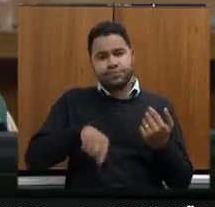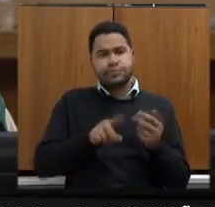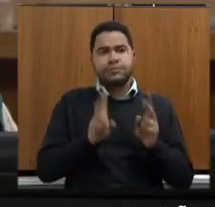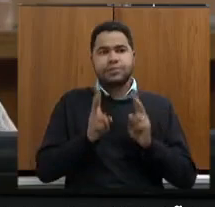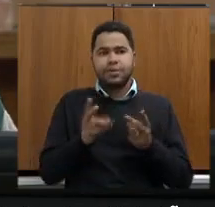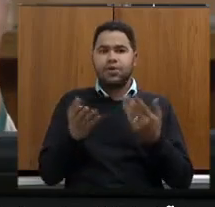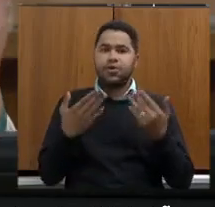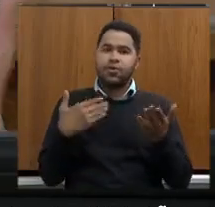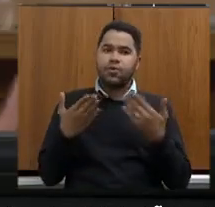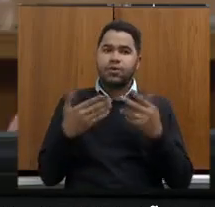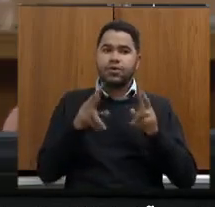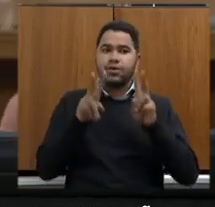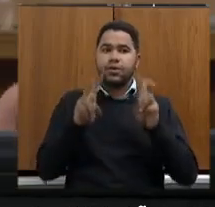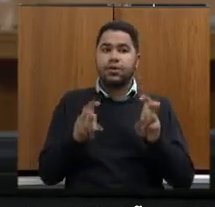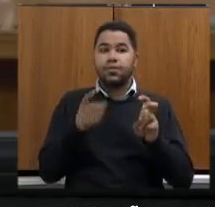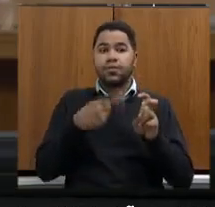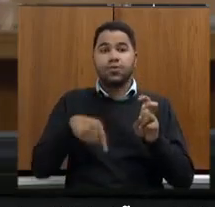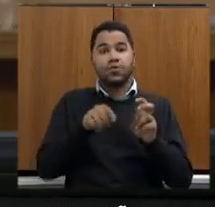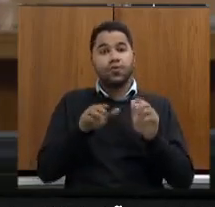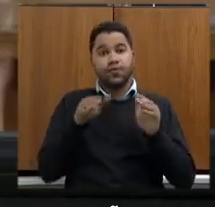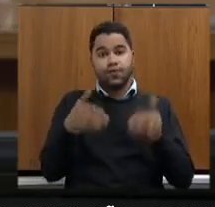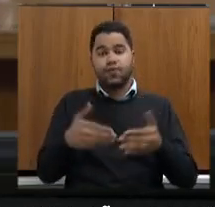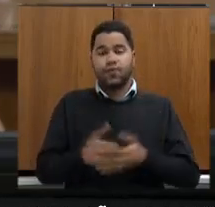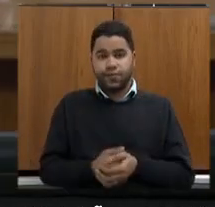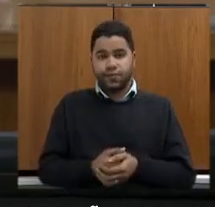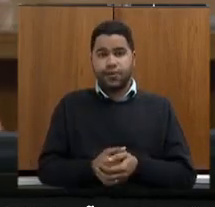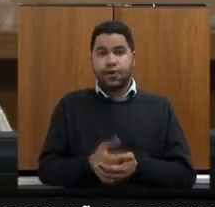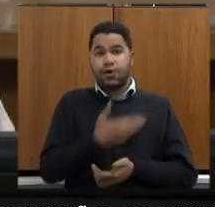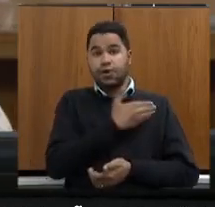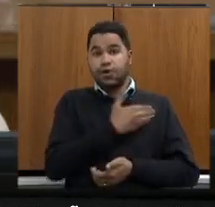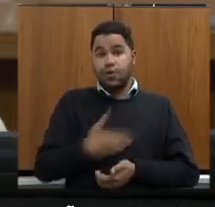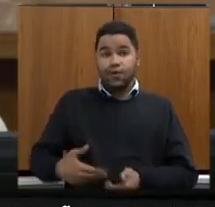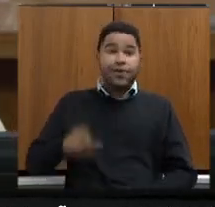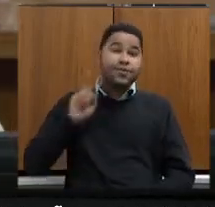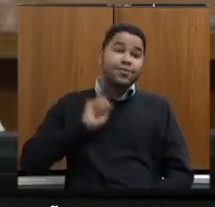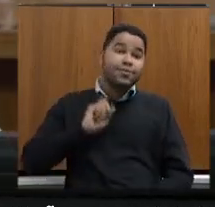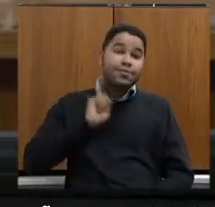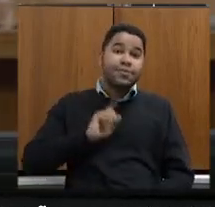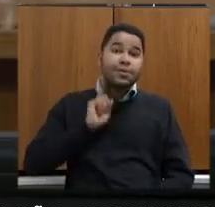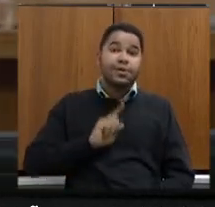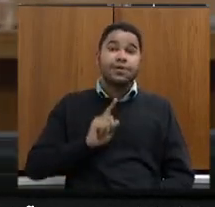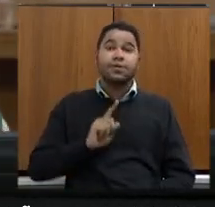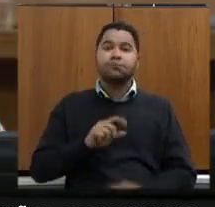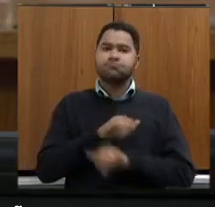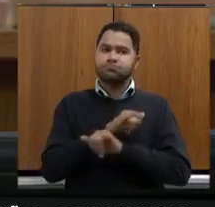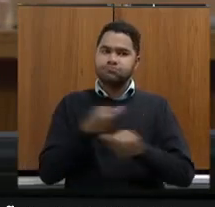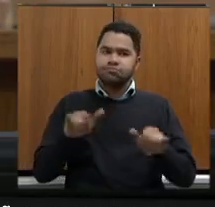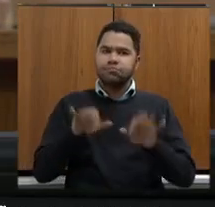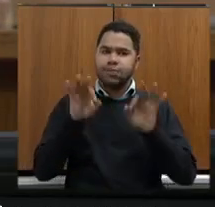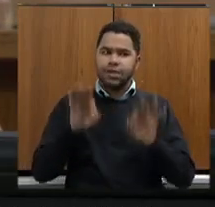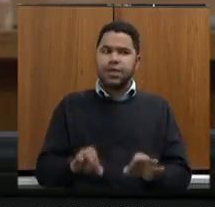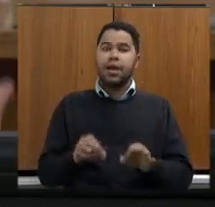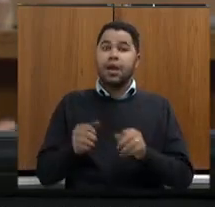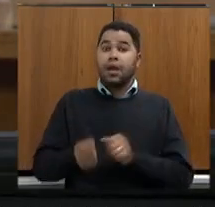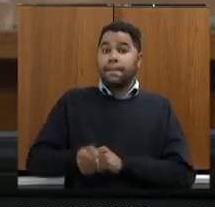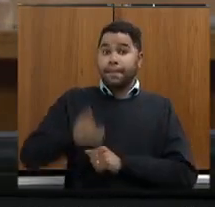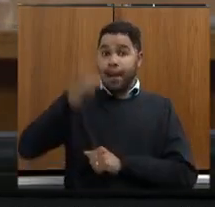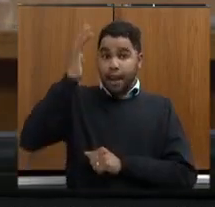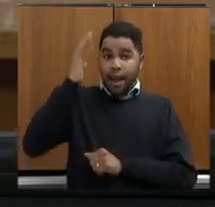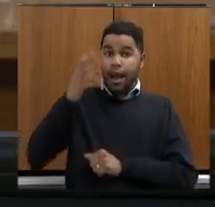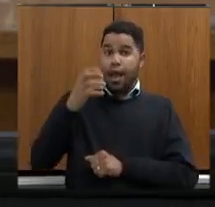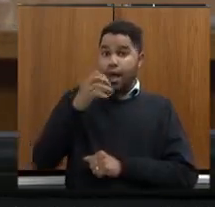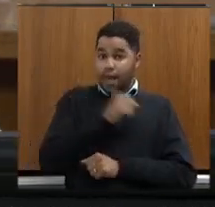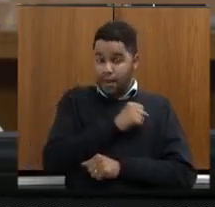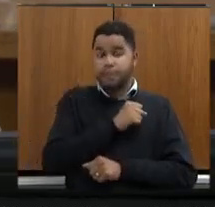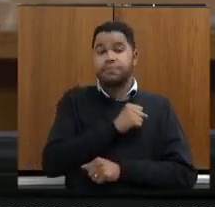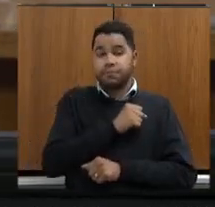sempre conversamos sobre isso porque o nosso intuito não é o intuito do governo de Minas Gerais é que essa reparação seja efetiva seja célere que ela saia do